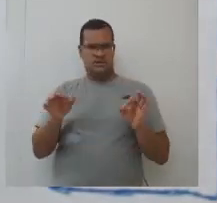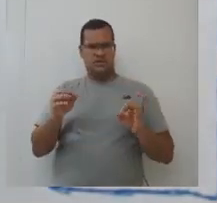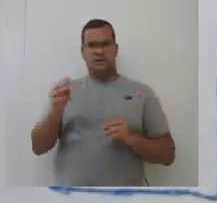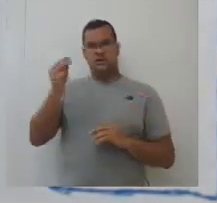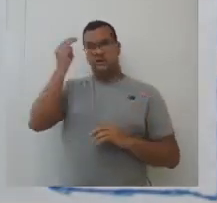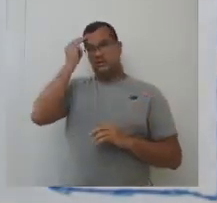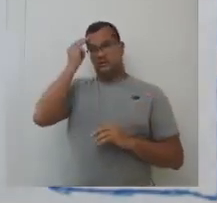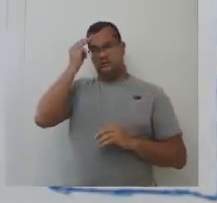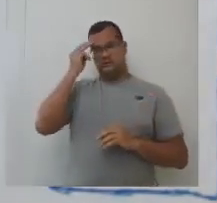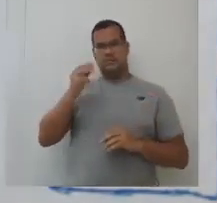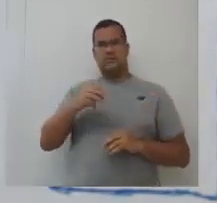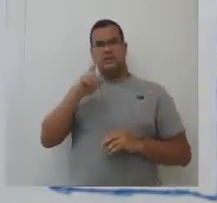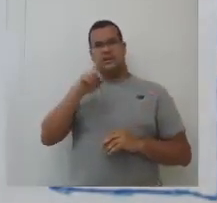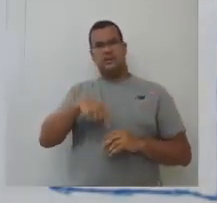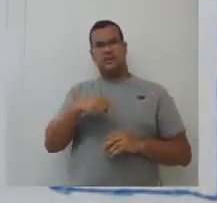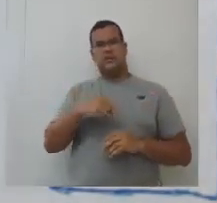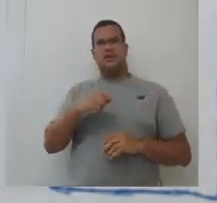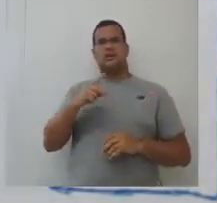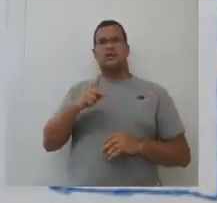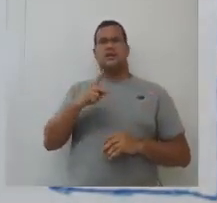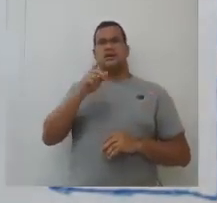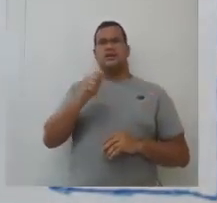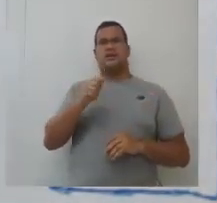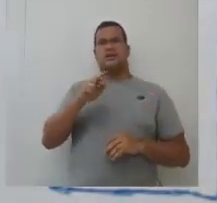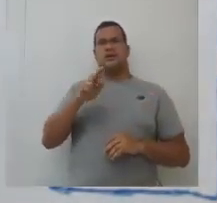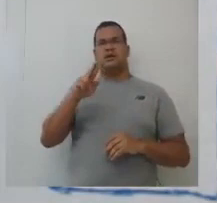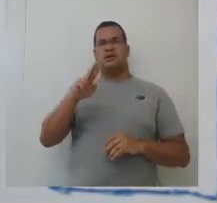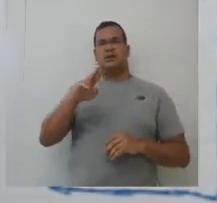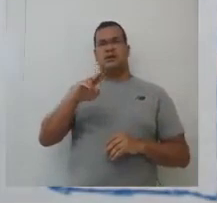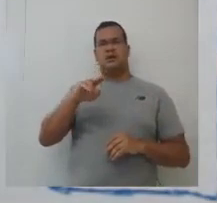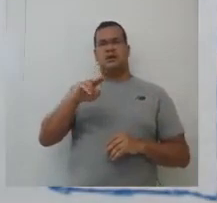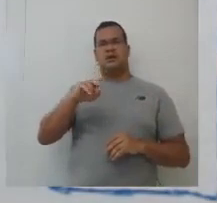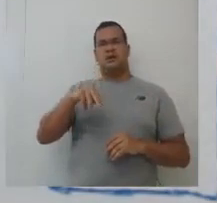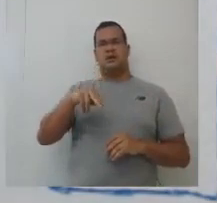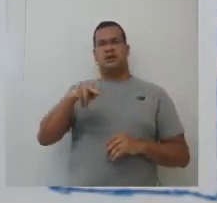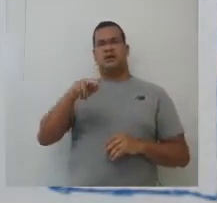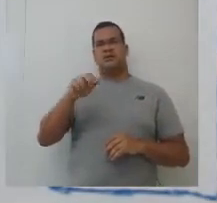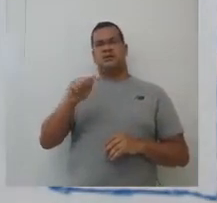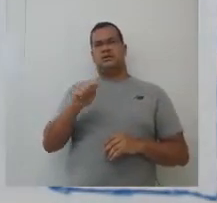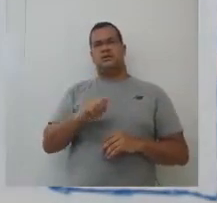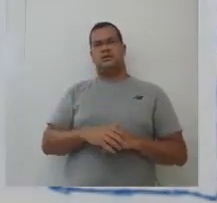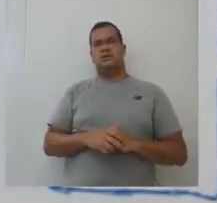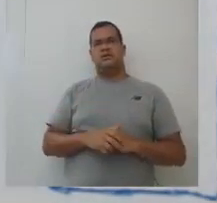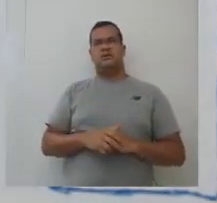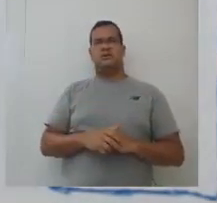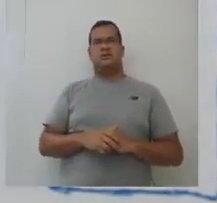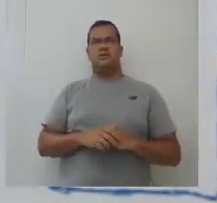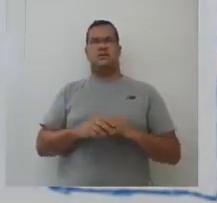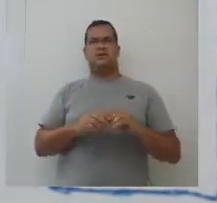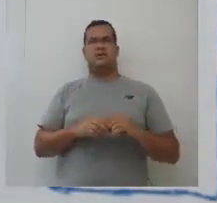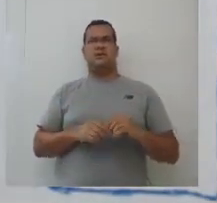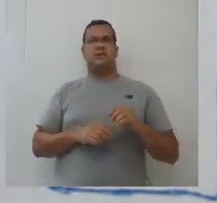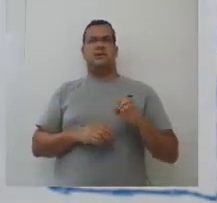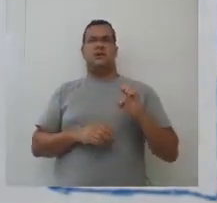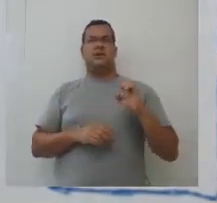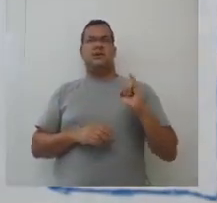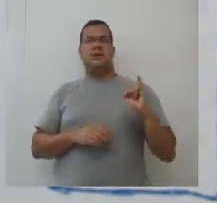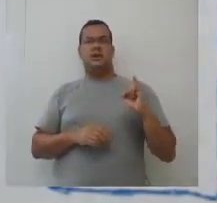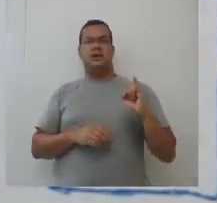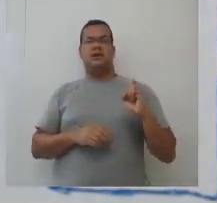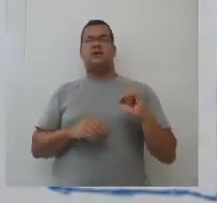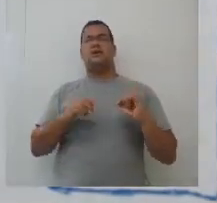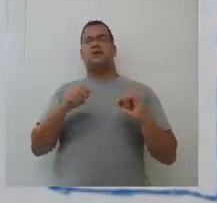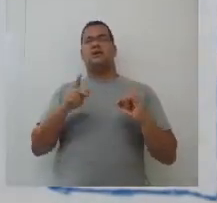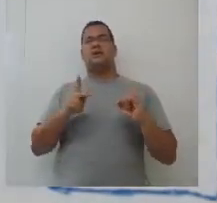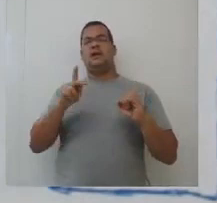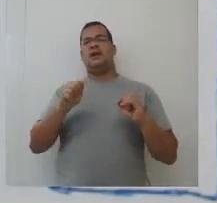digo assim, é a forma de Karina, ou Kelly. Ei, Karina. Ó,